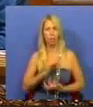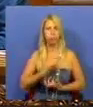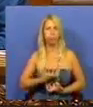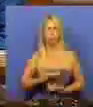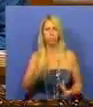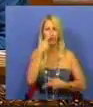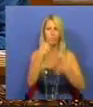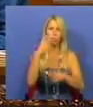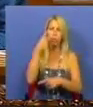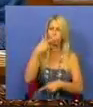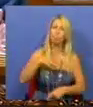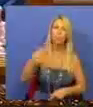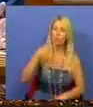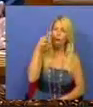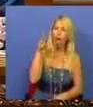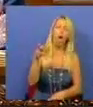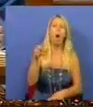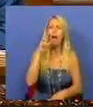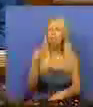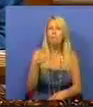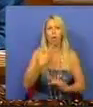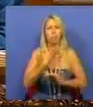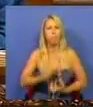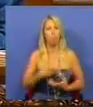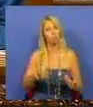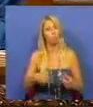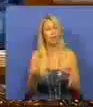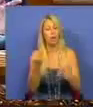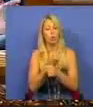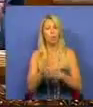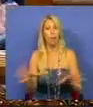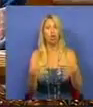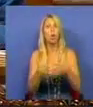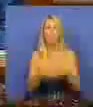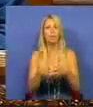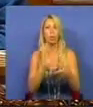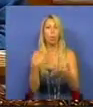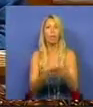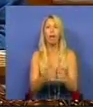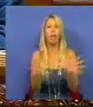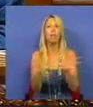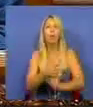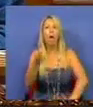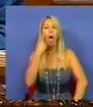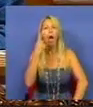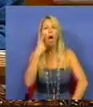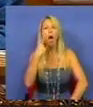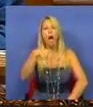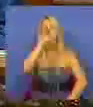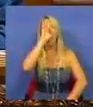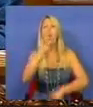dos portugueses, tanto mais que os trabalhos da Comissão permitiram que todos ficassem a conhecer melhor o que se passa nos bancos